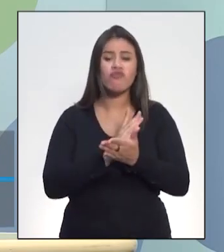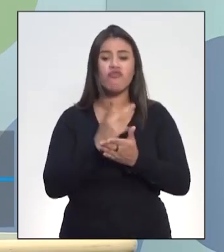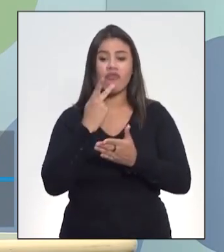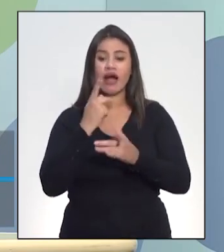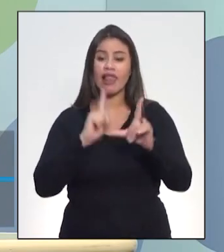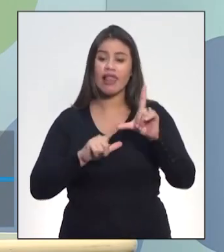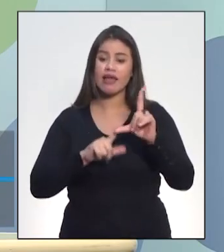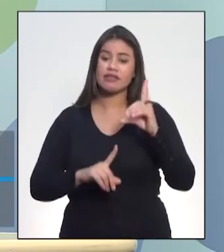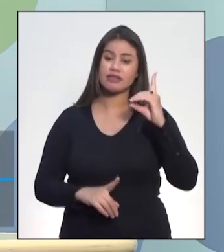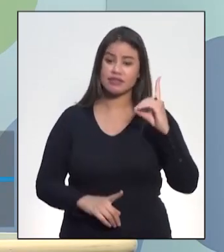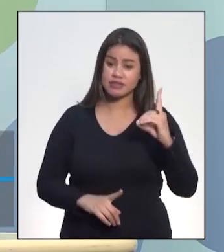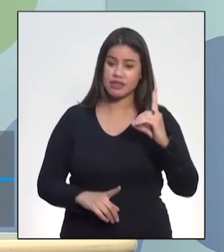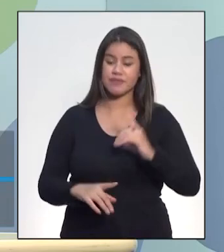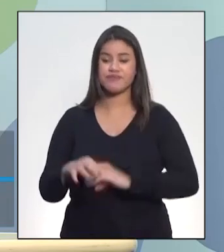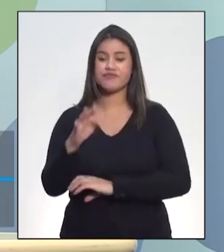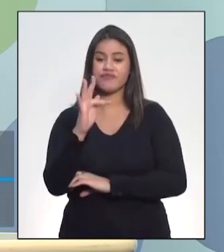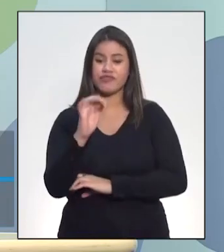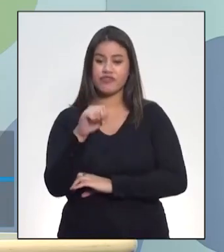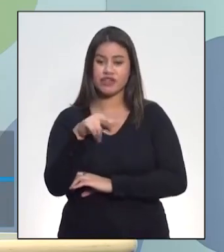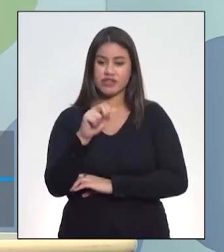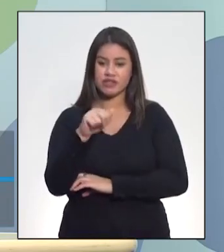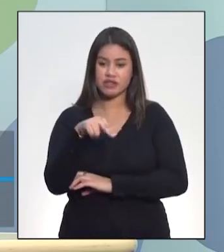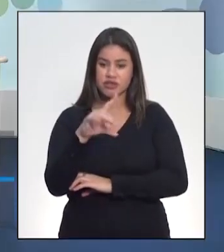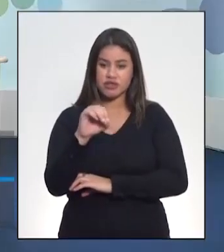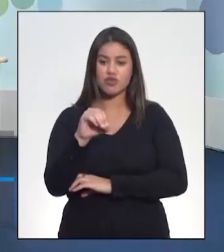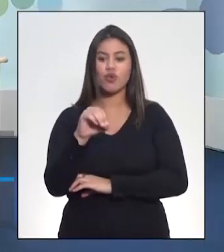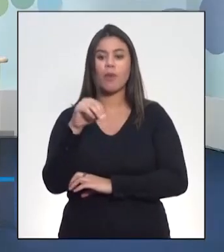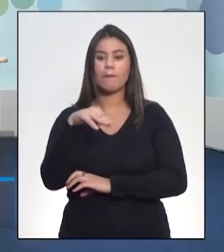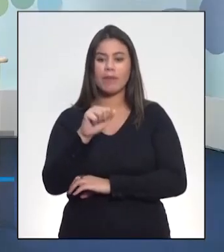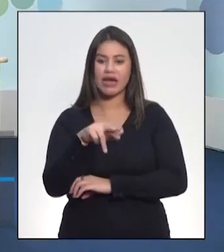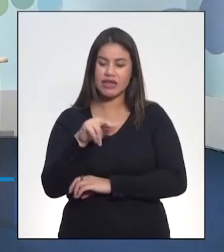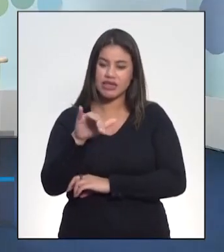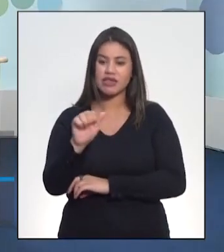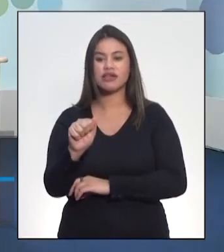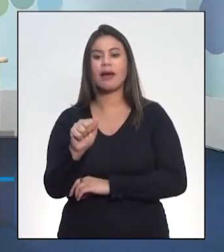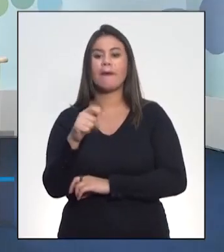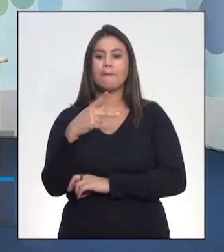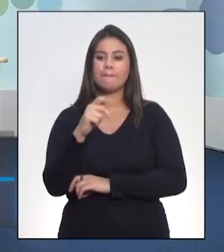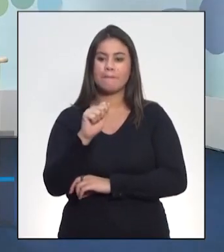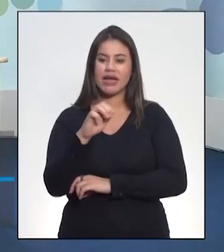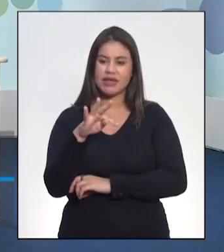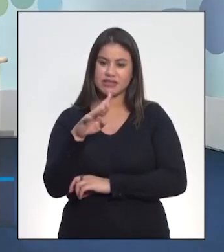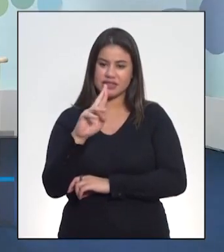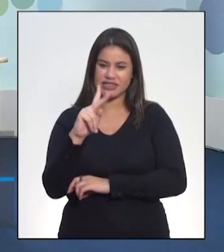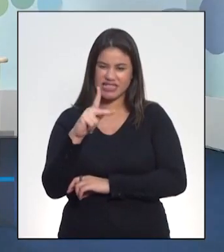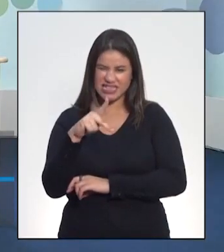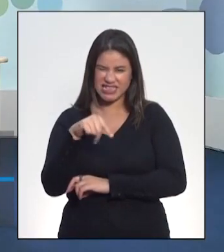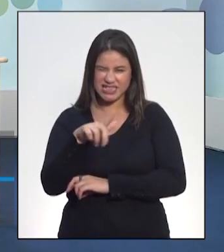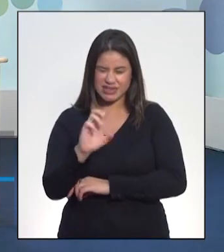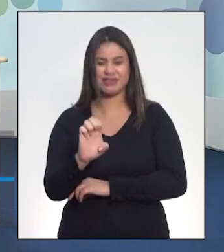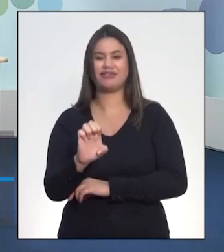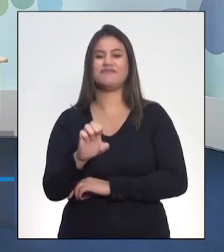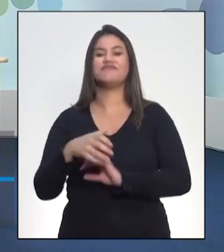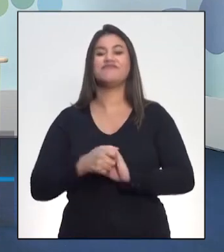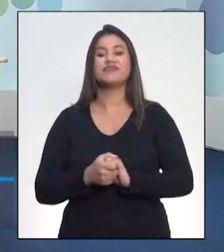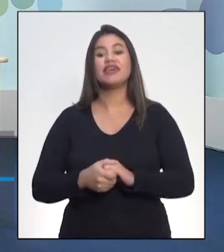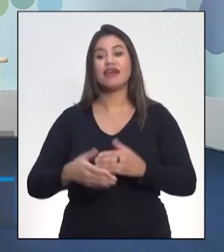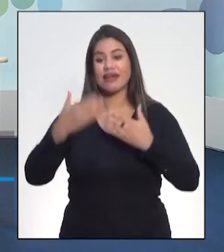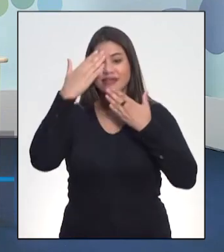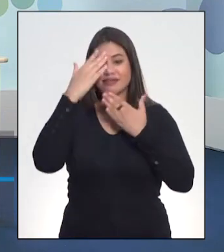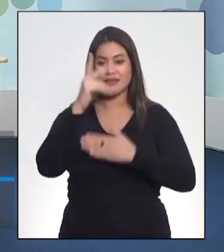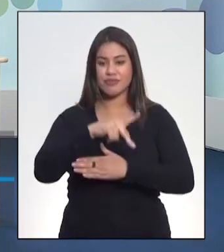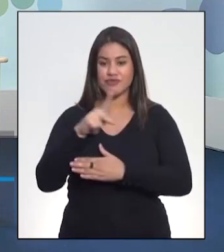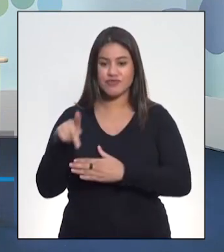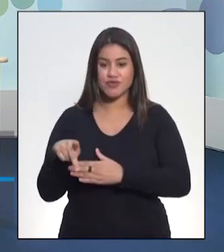Fernando, a Maria Luísa, a Letícia e o Patrick. Bom, quero agradecer a presença dos professores, Érica, José, André